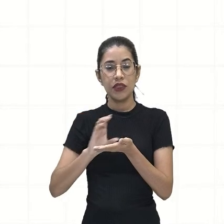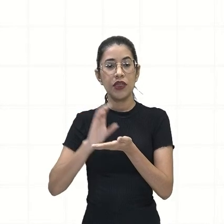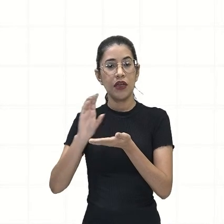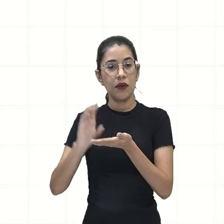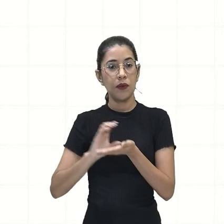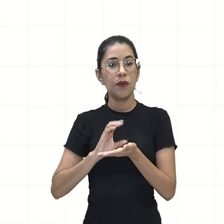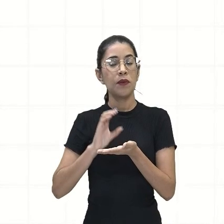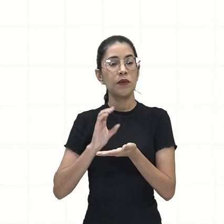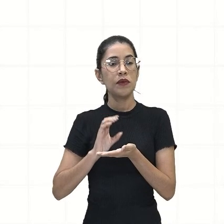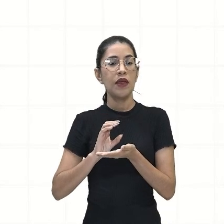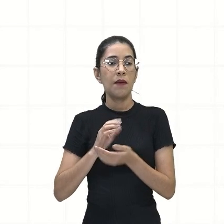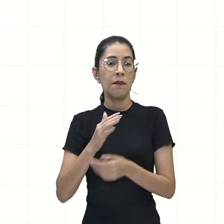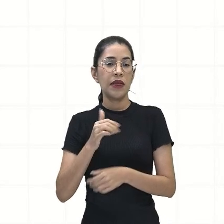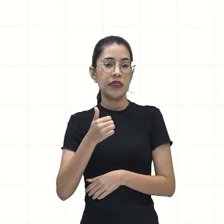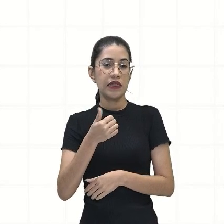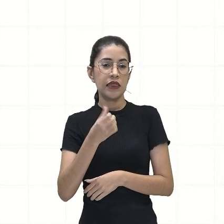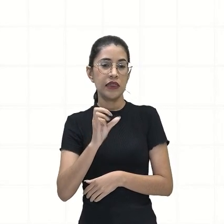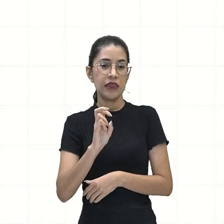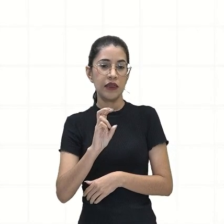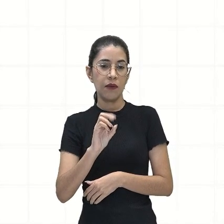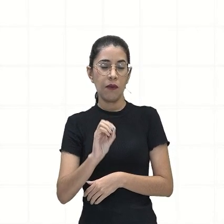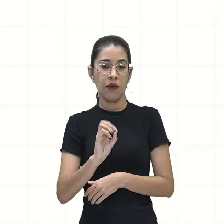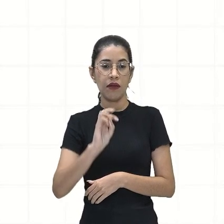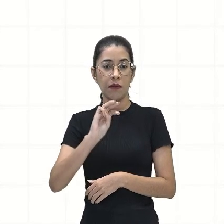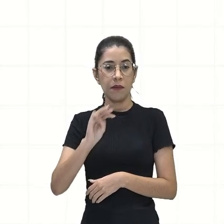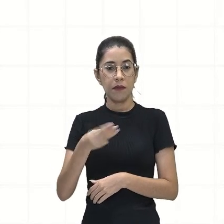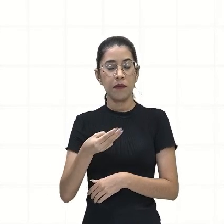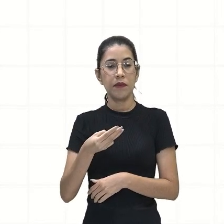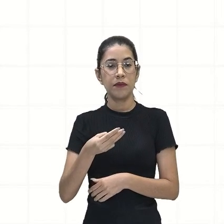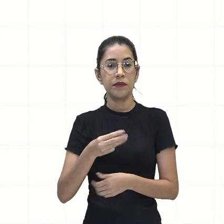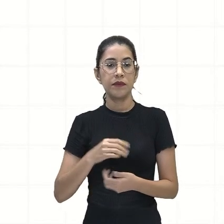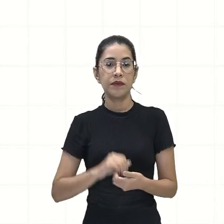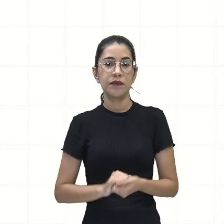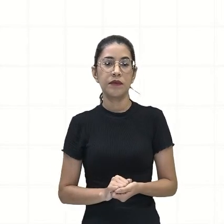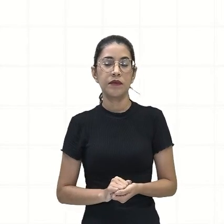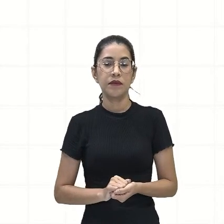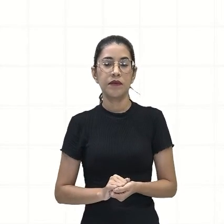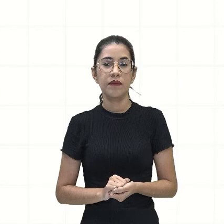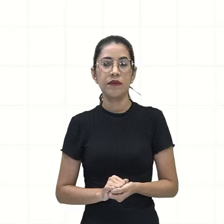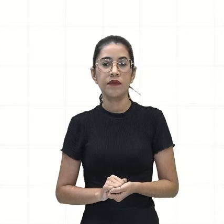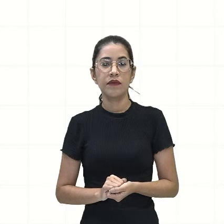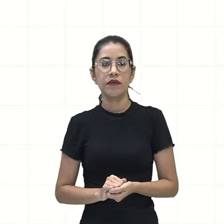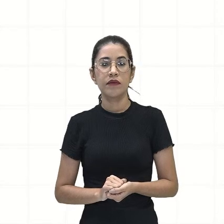é em torno de 150 milhões, né? Então, aqui na Turquia,